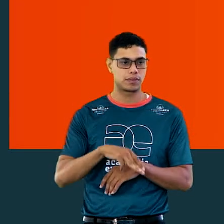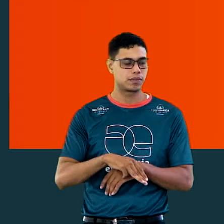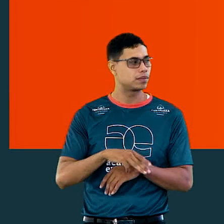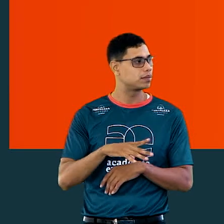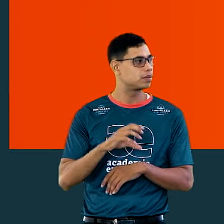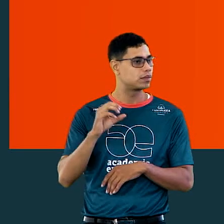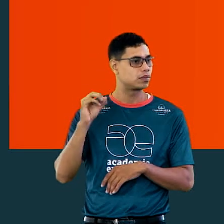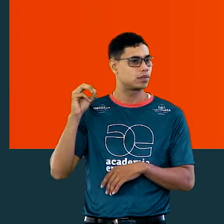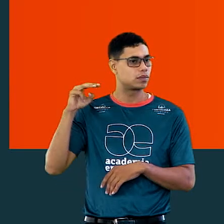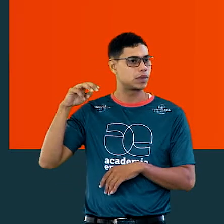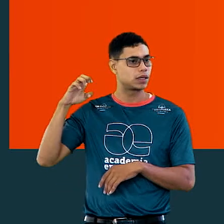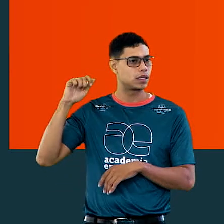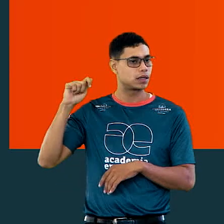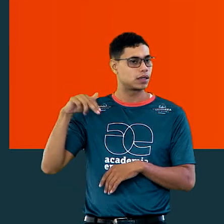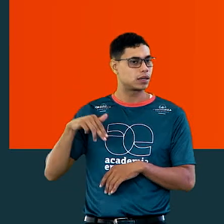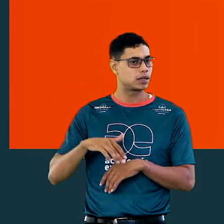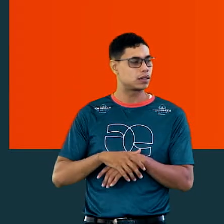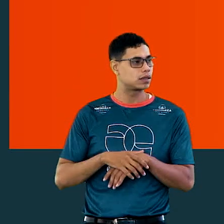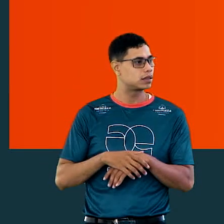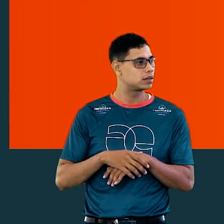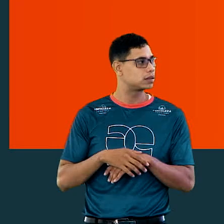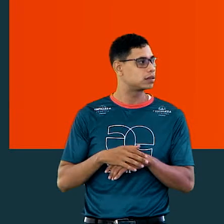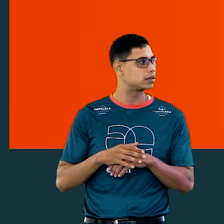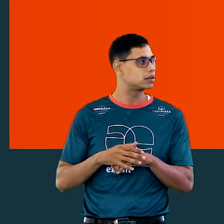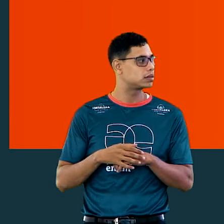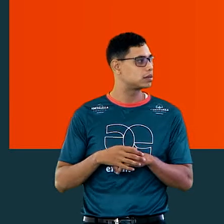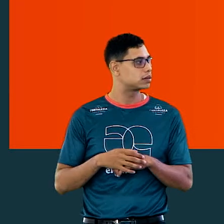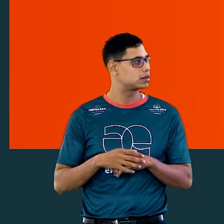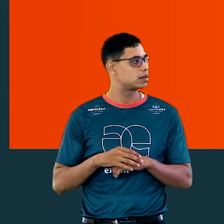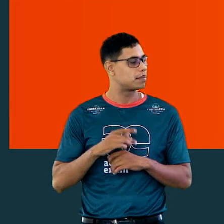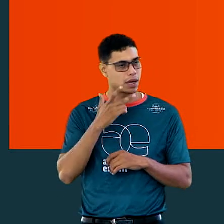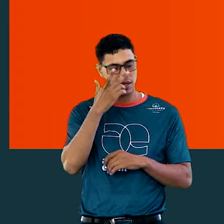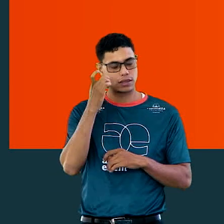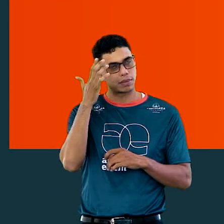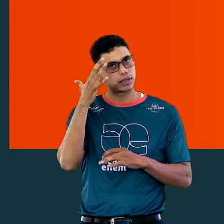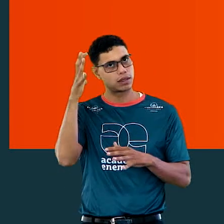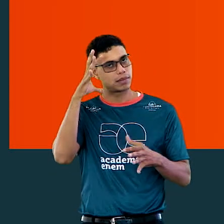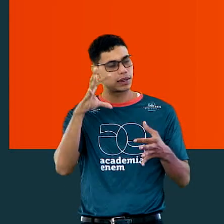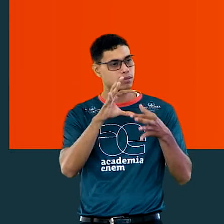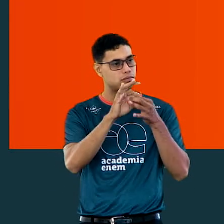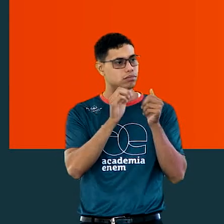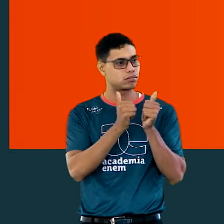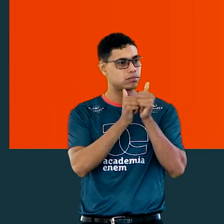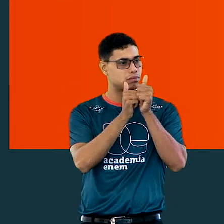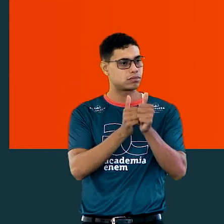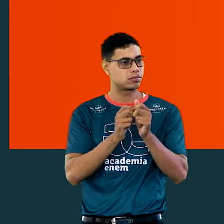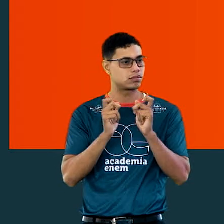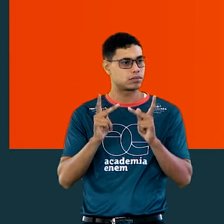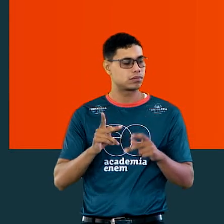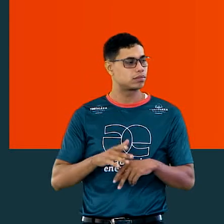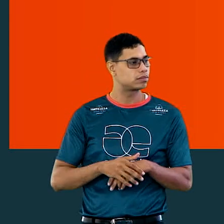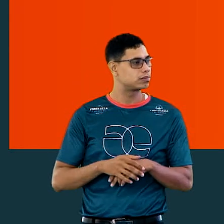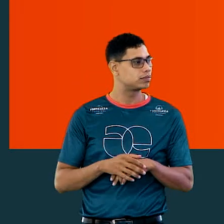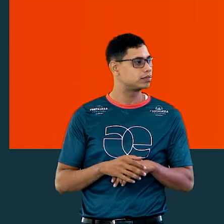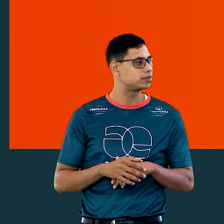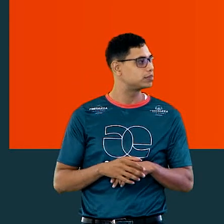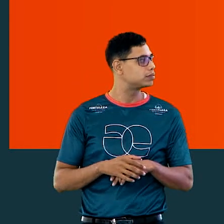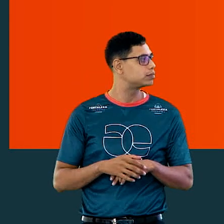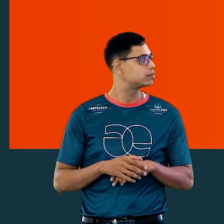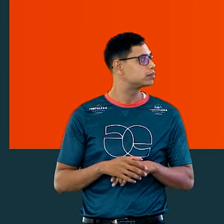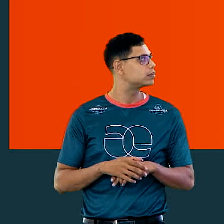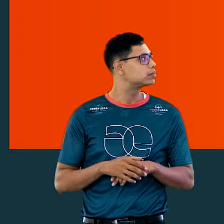símbolo ômega, para que vocês tenham um pensamento parecido e sigam a mesma linha. Show? Vamos lá.